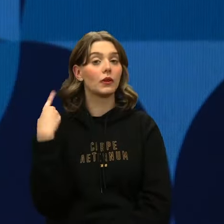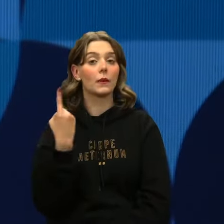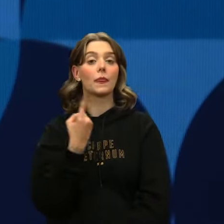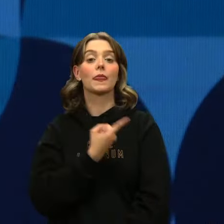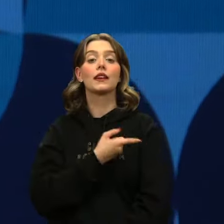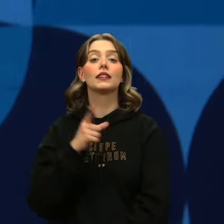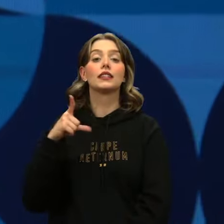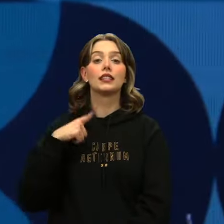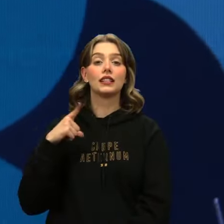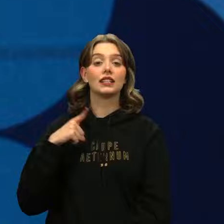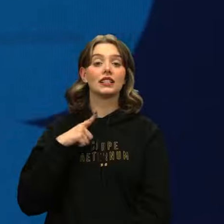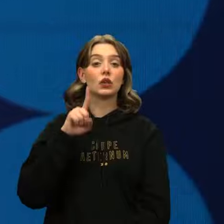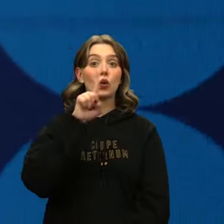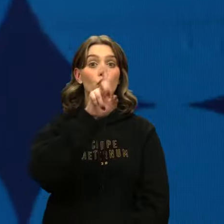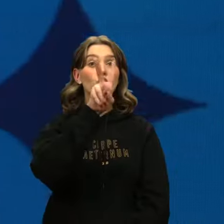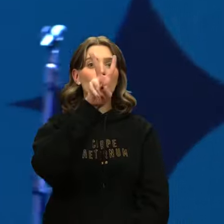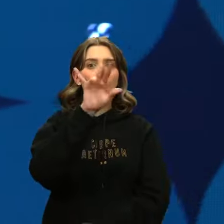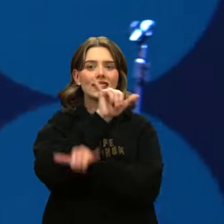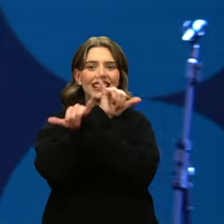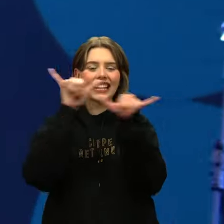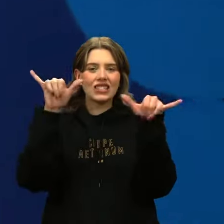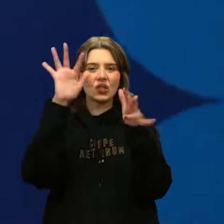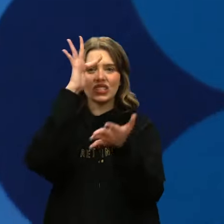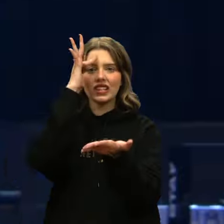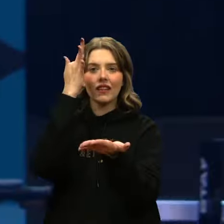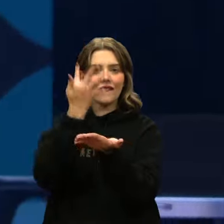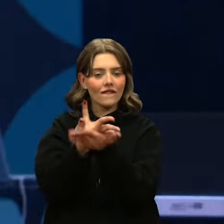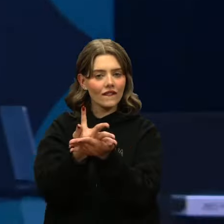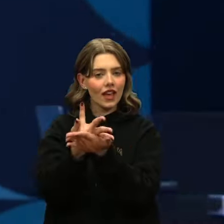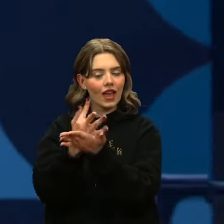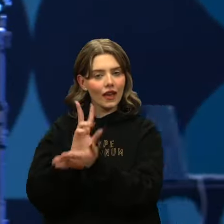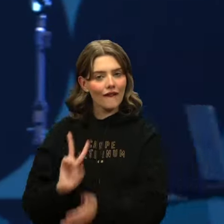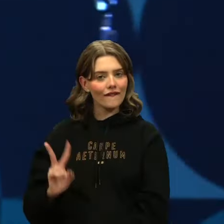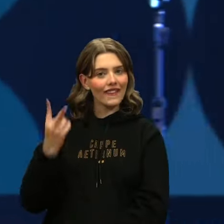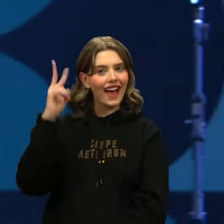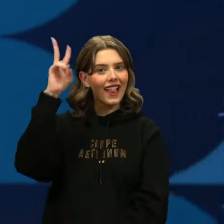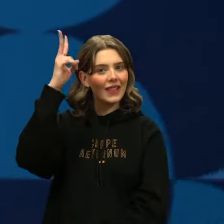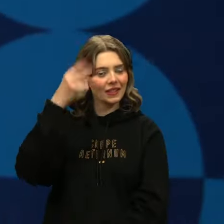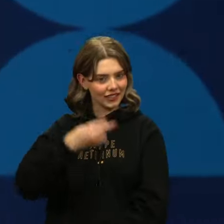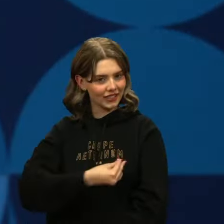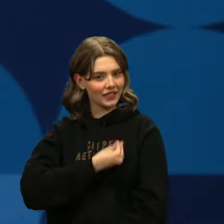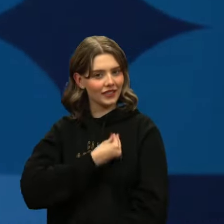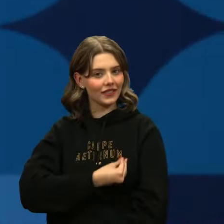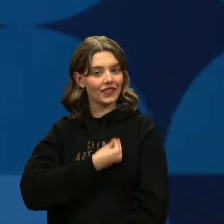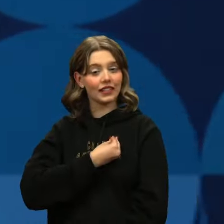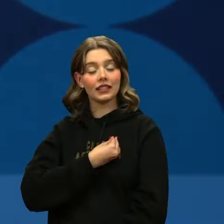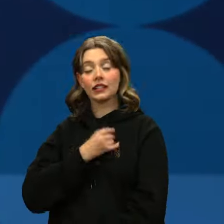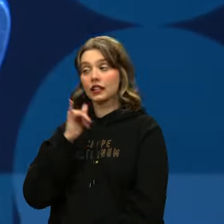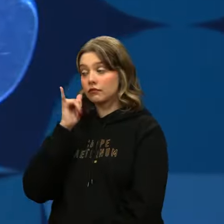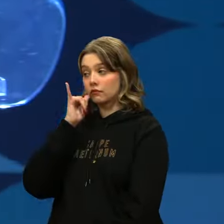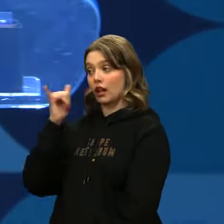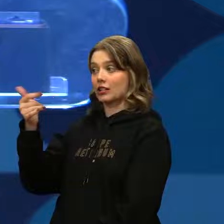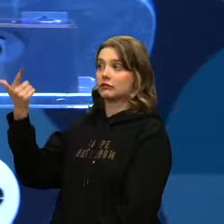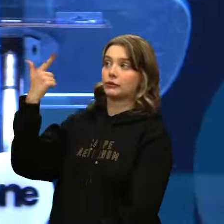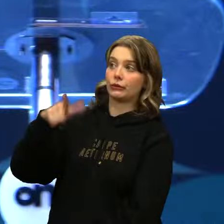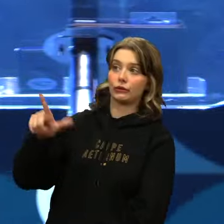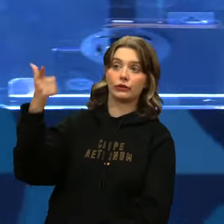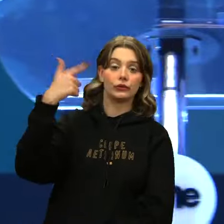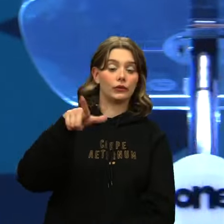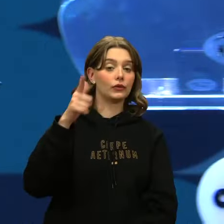tinha 12 declarações de fé e valores de vida que ele volta e meia recitava. E o nosso